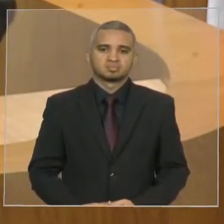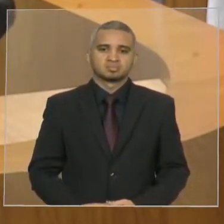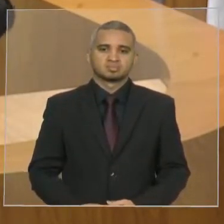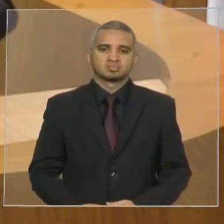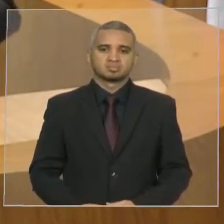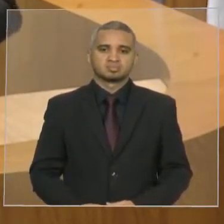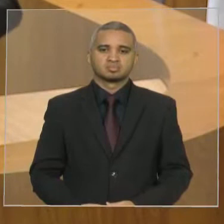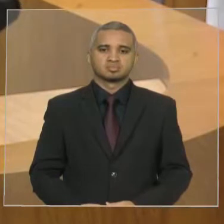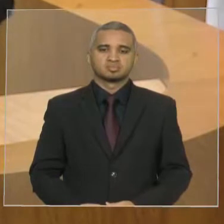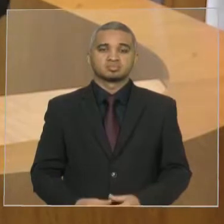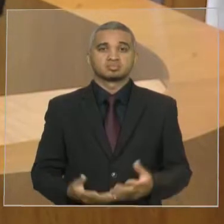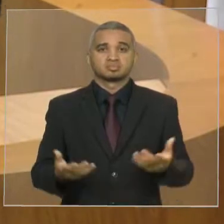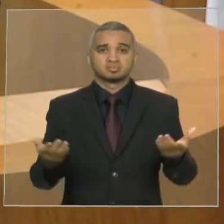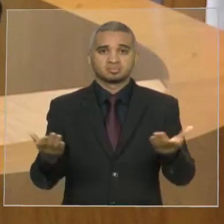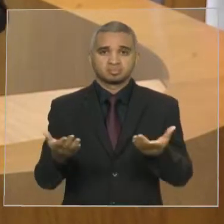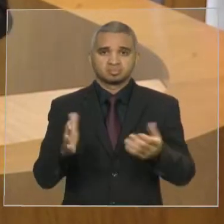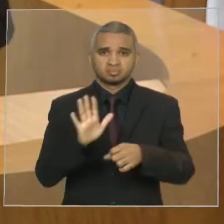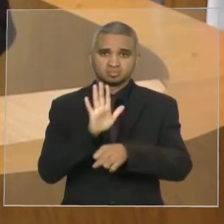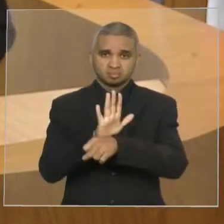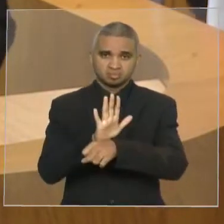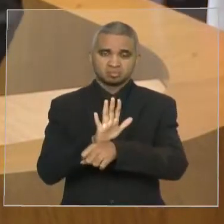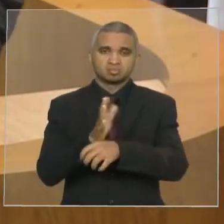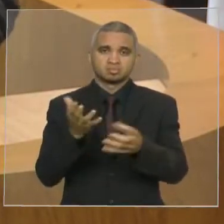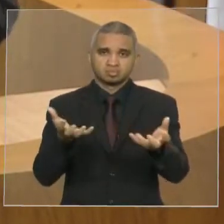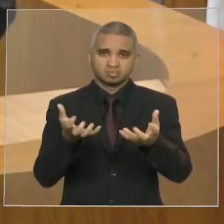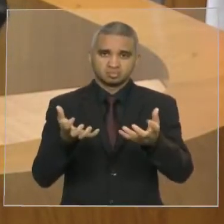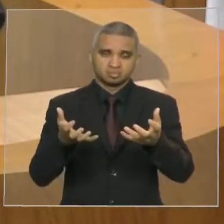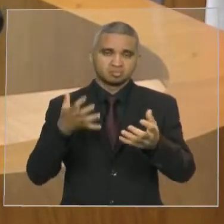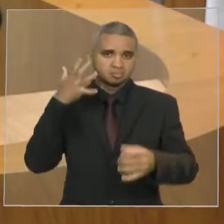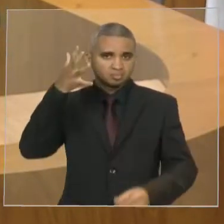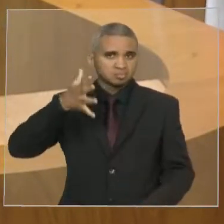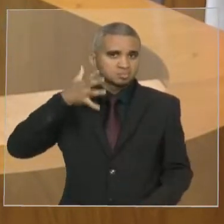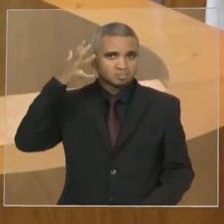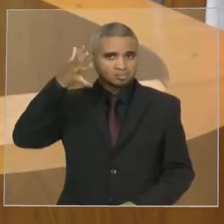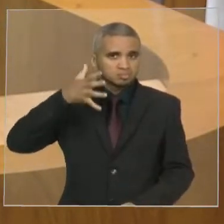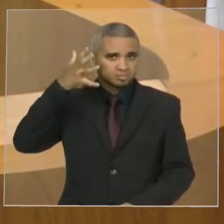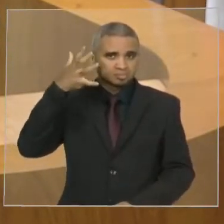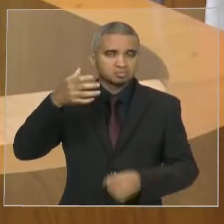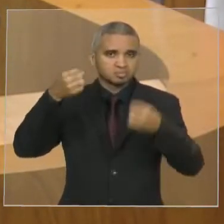de me pronunciar nesta tarde, apenas para relatar